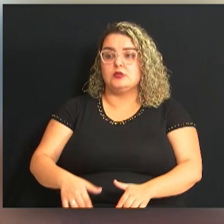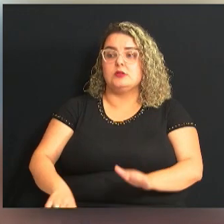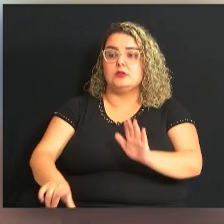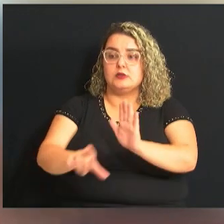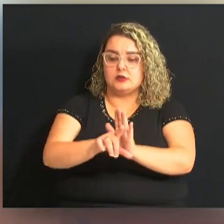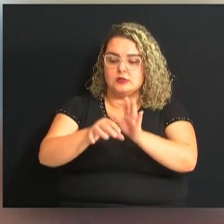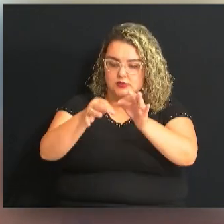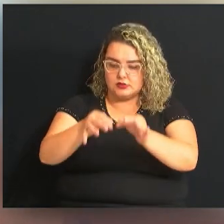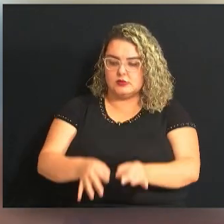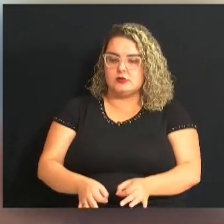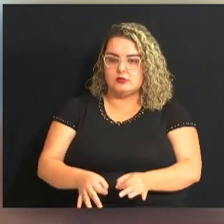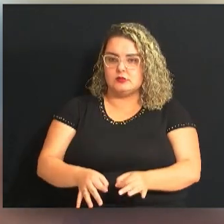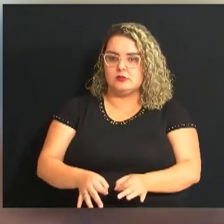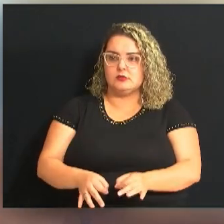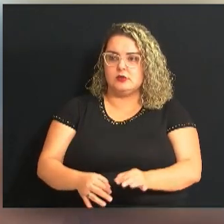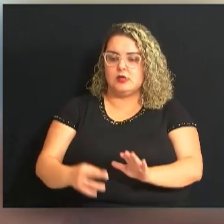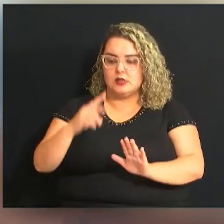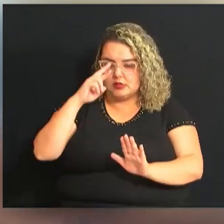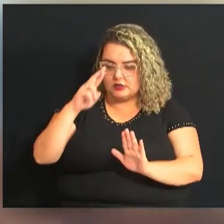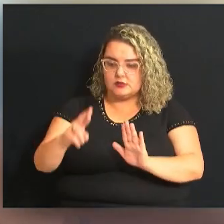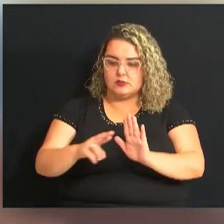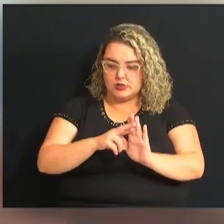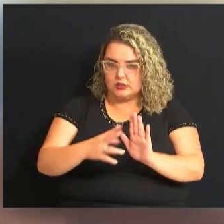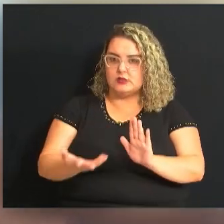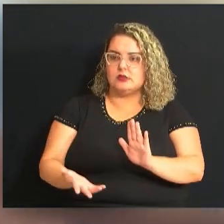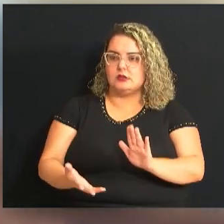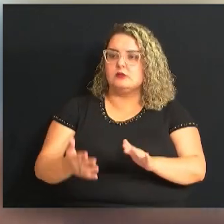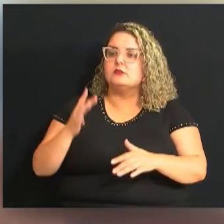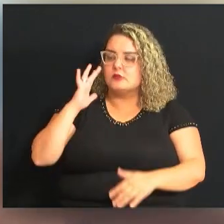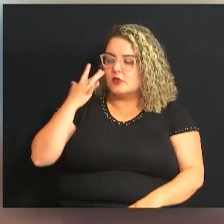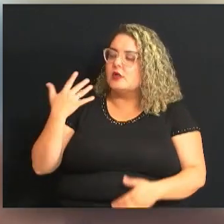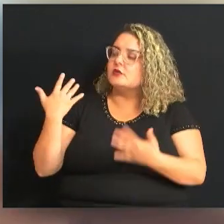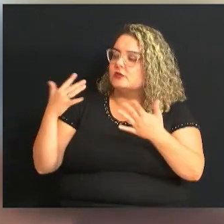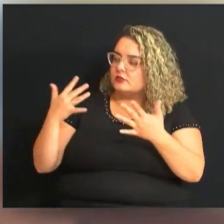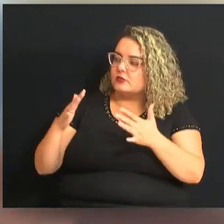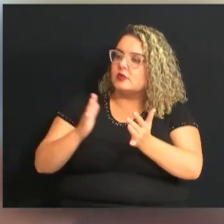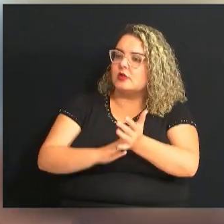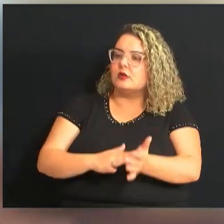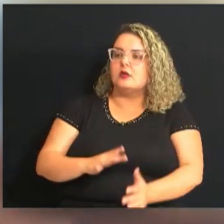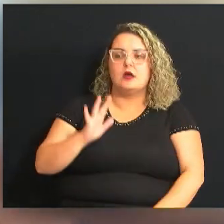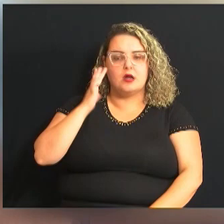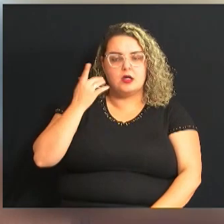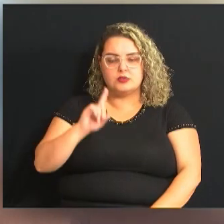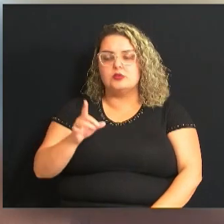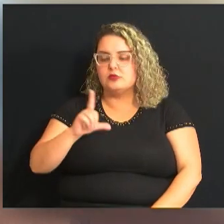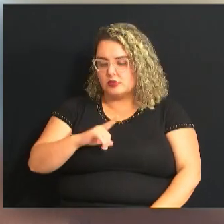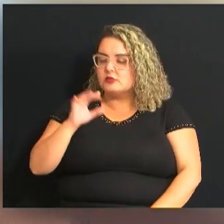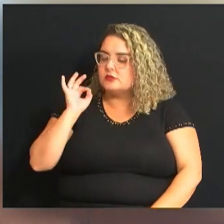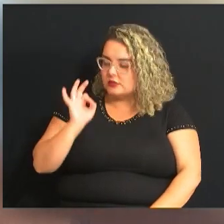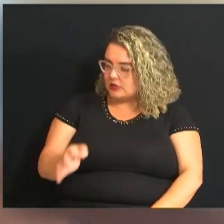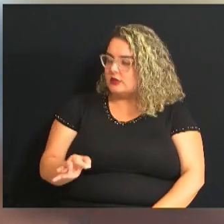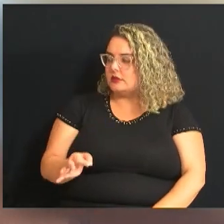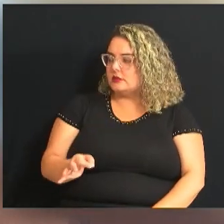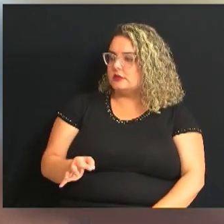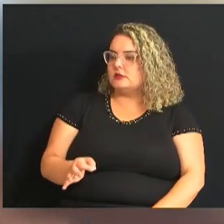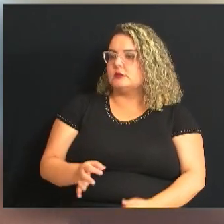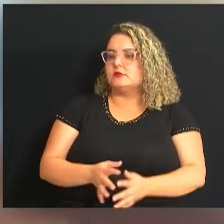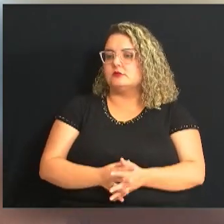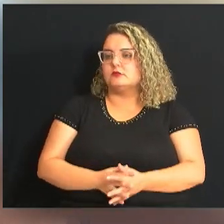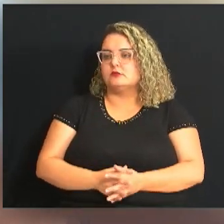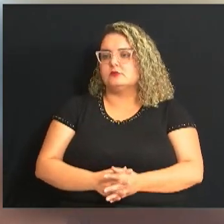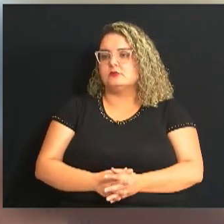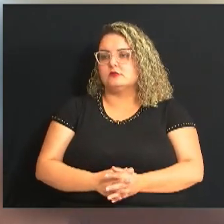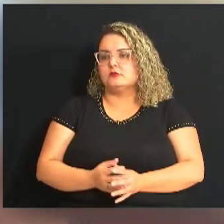legalidade, vereador? Eu acho que está de parabéns, acho não, tenho certeza. E acho